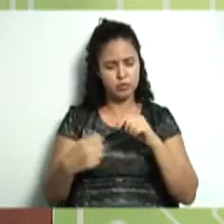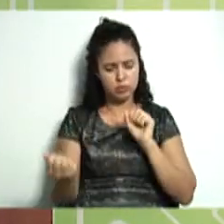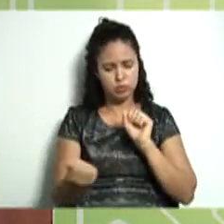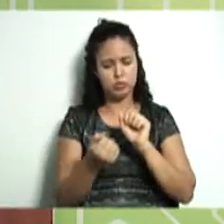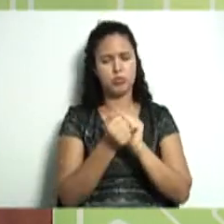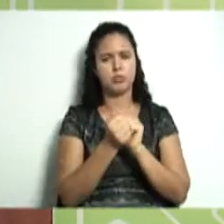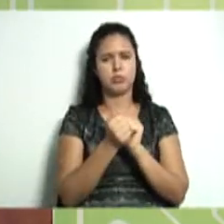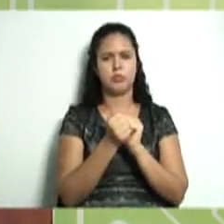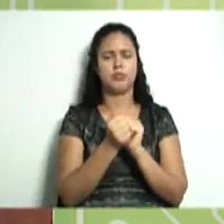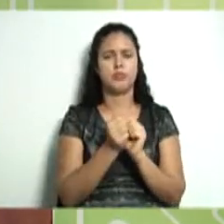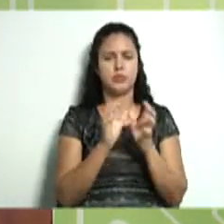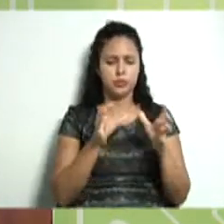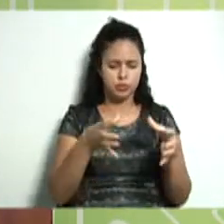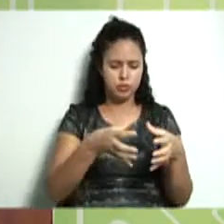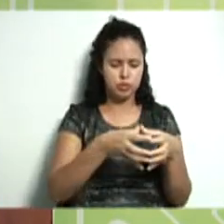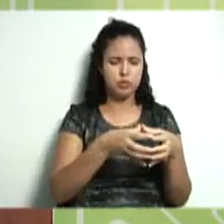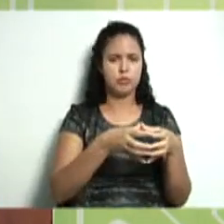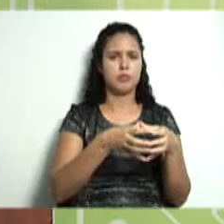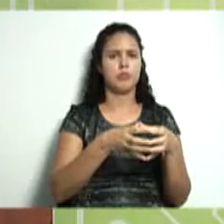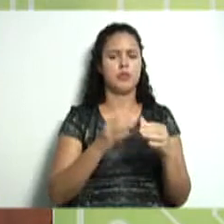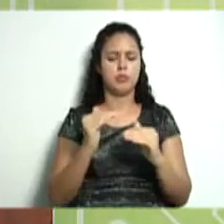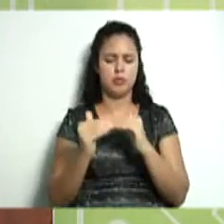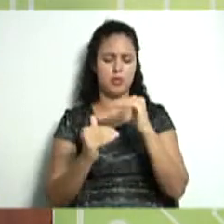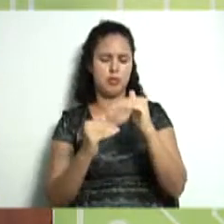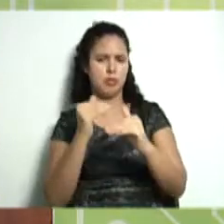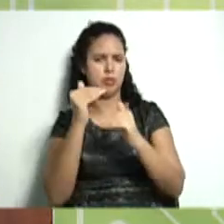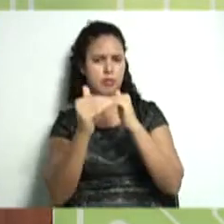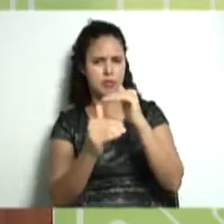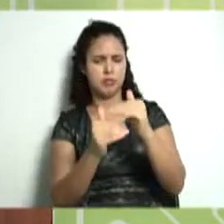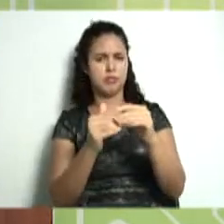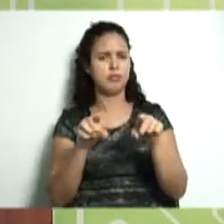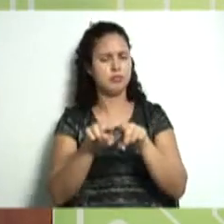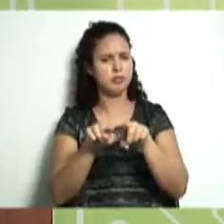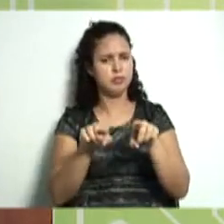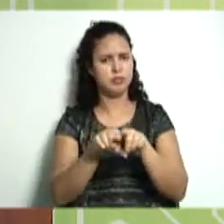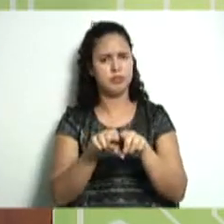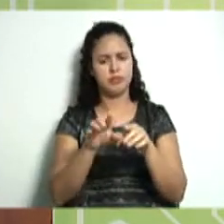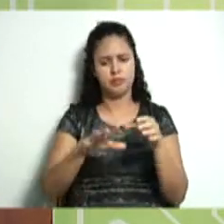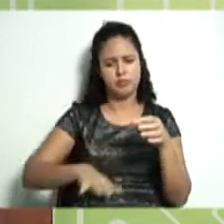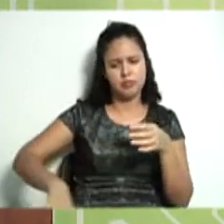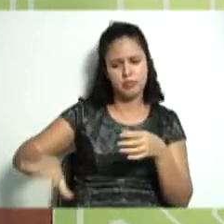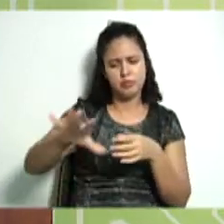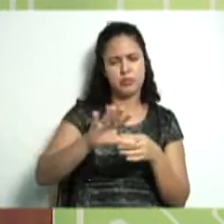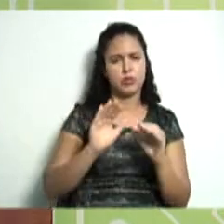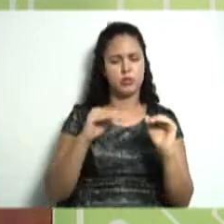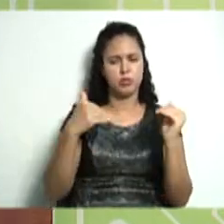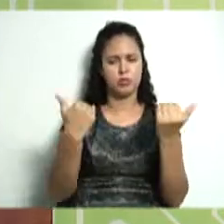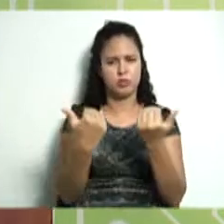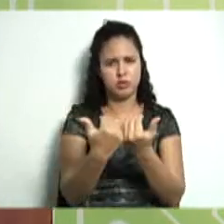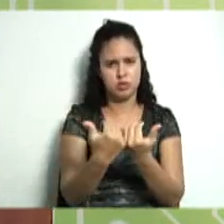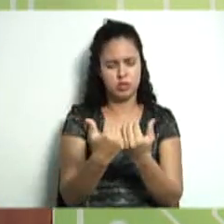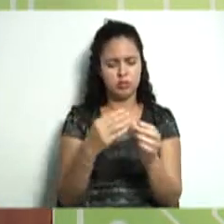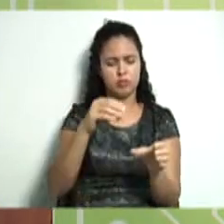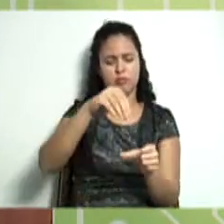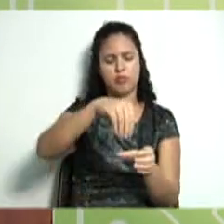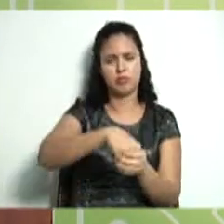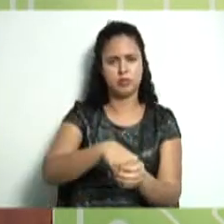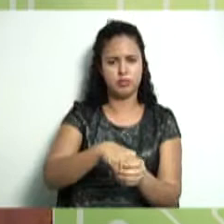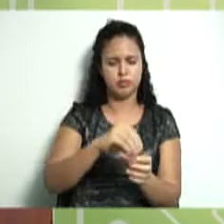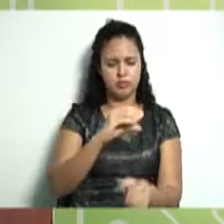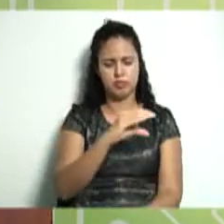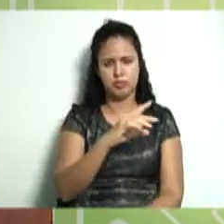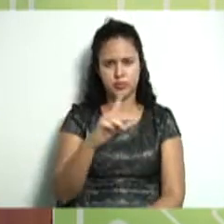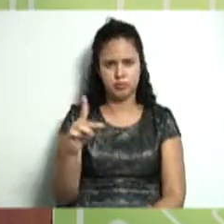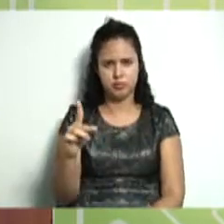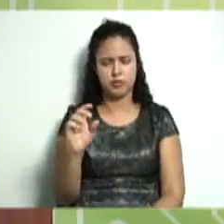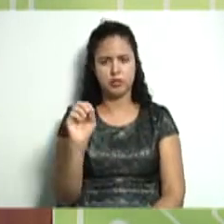juntas, né? E esse desenvolvimento também passa para a comunidade que está inserida naquela